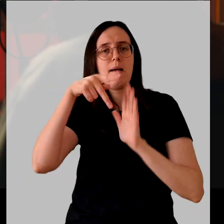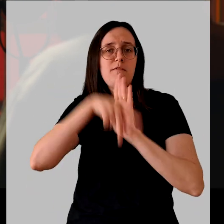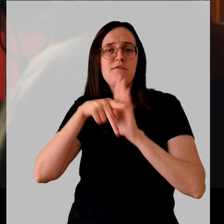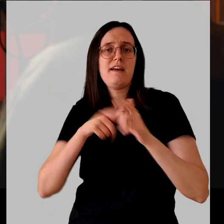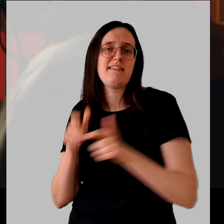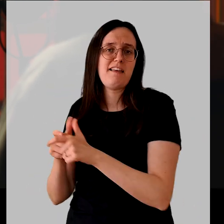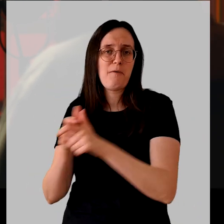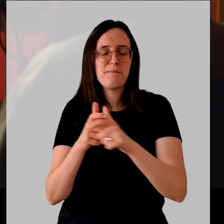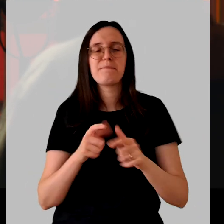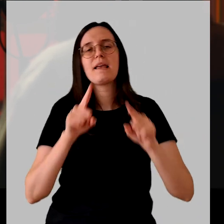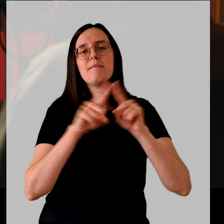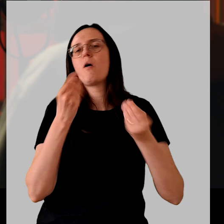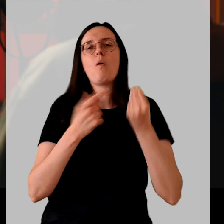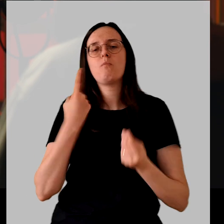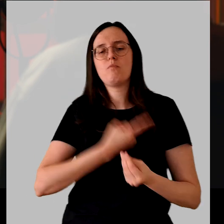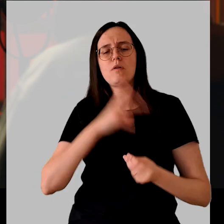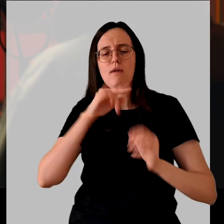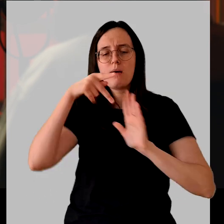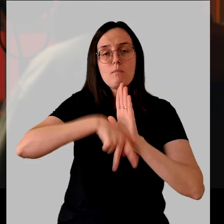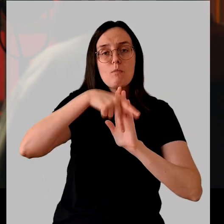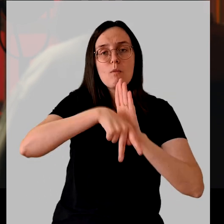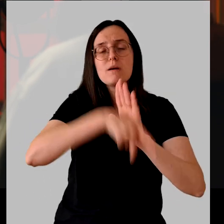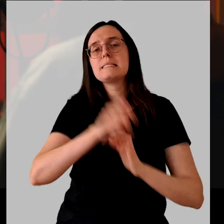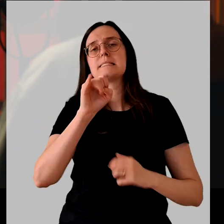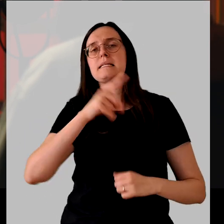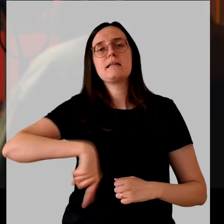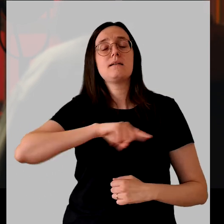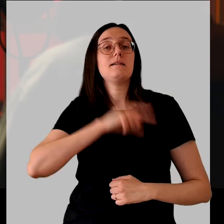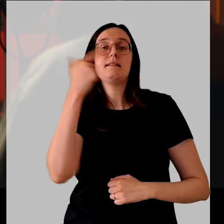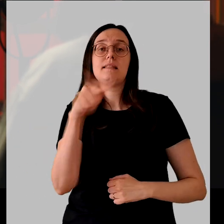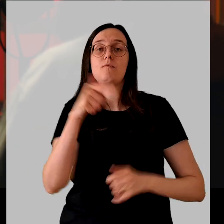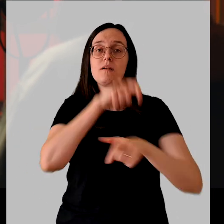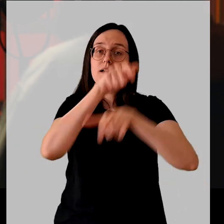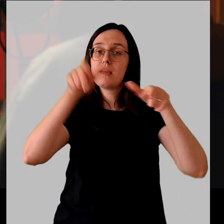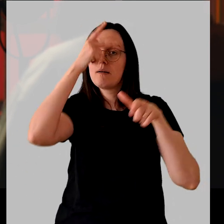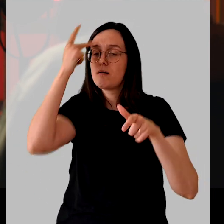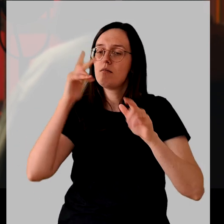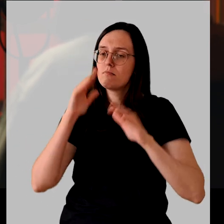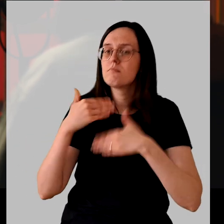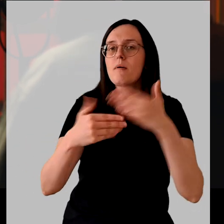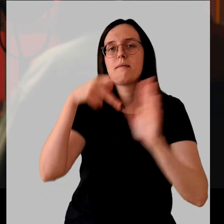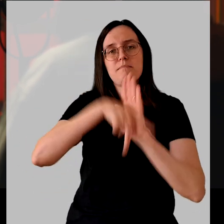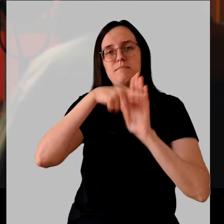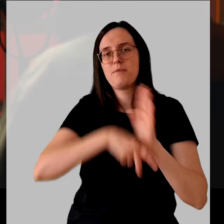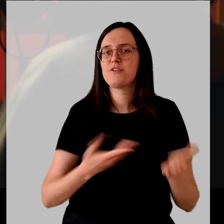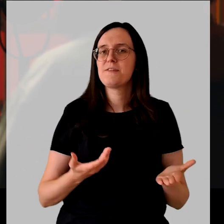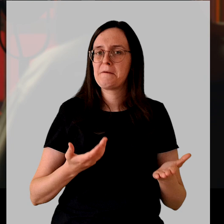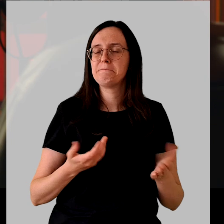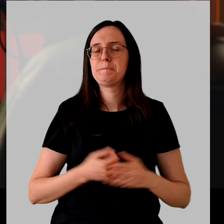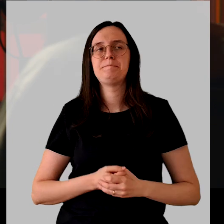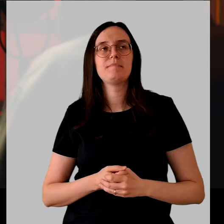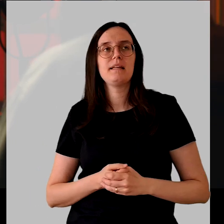aprovação de projetos no interior. Mas como que a gente vai ter projeto se a gente não tem pessoas desenvolvendo esses